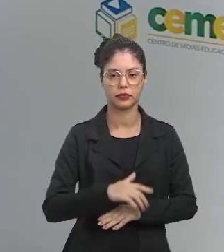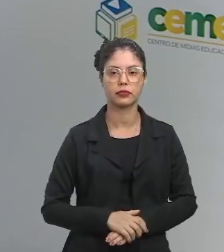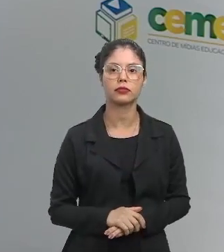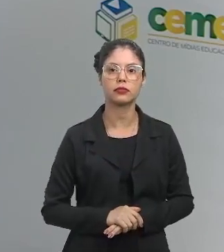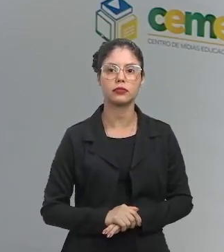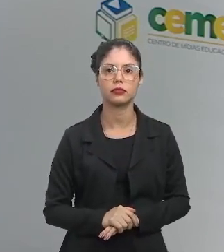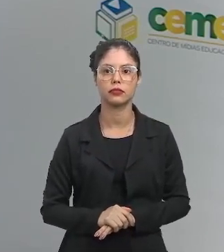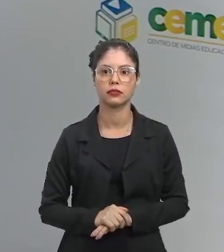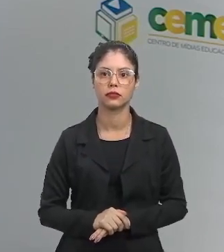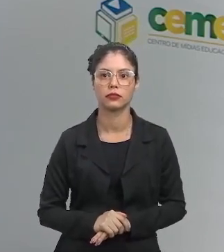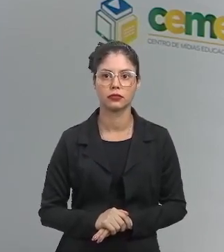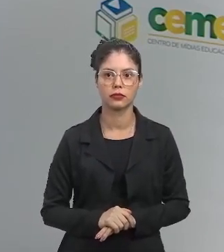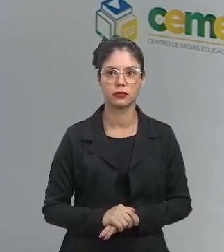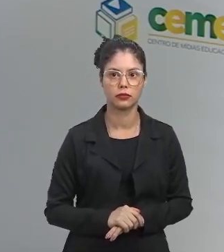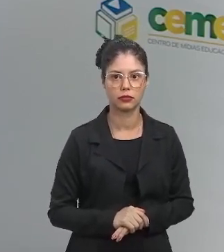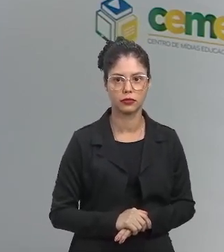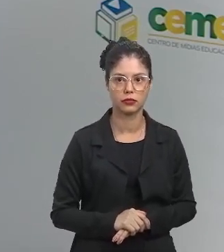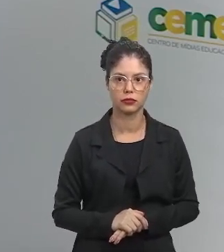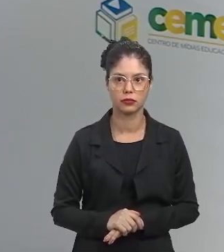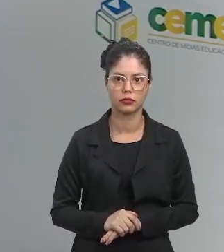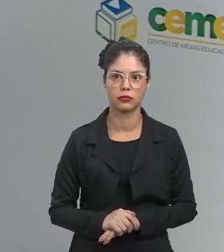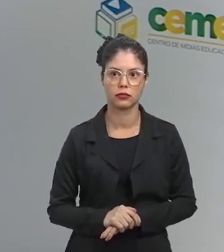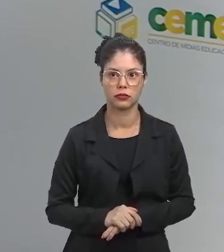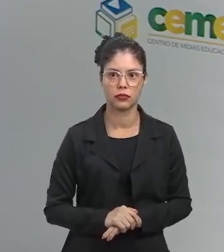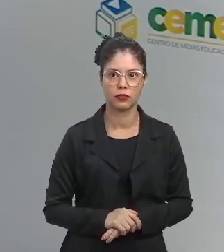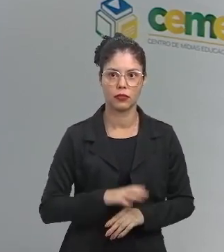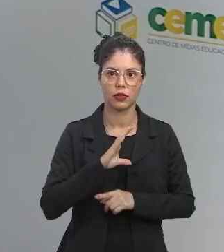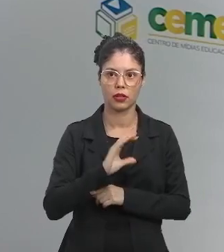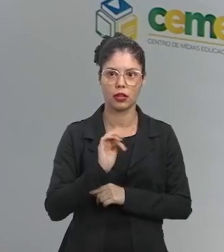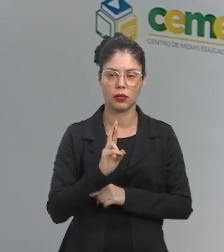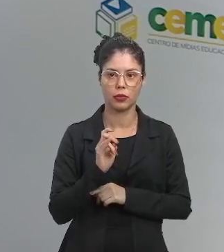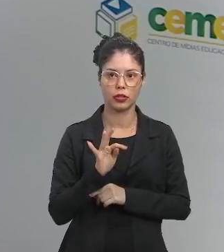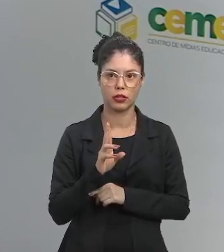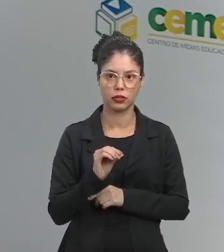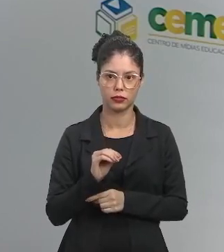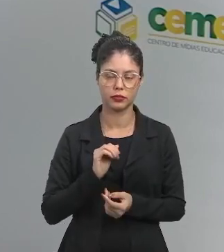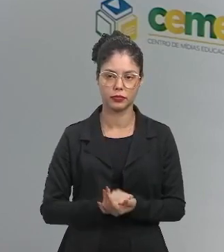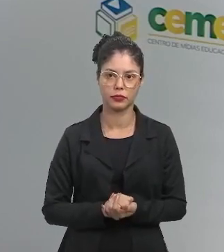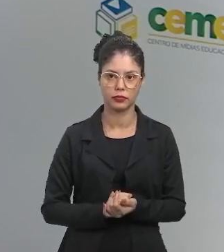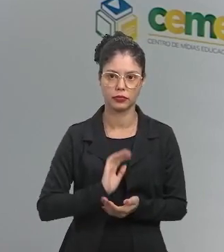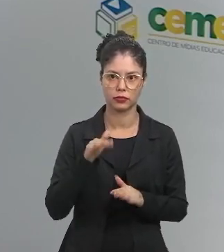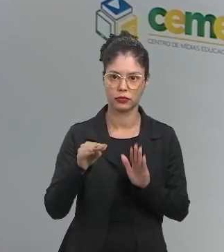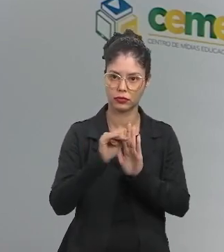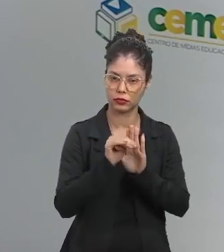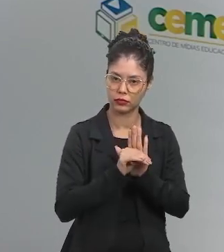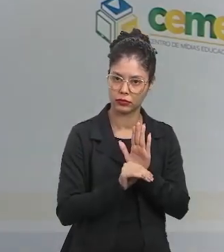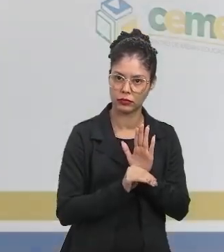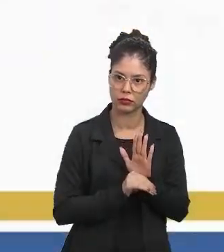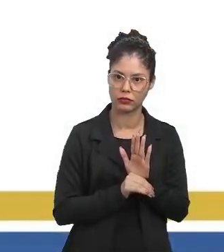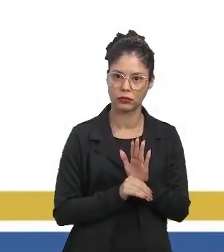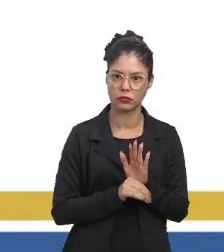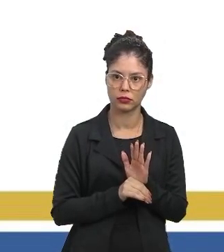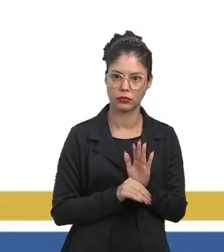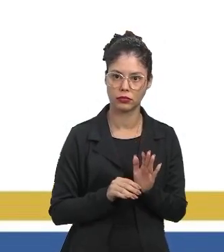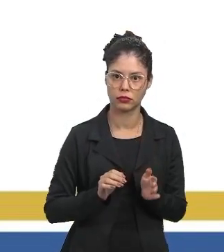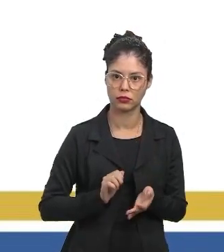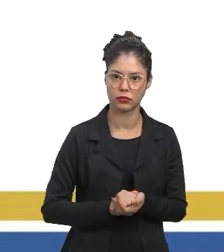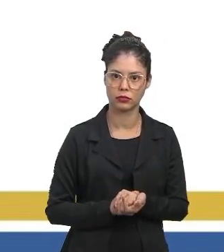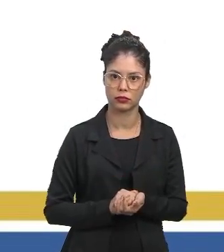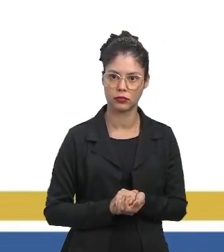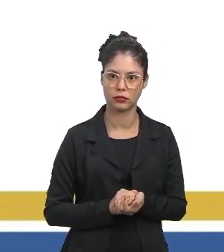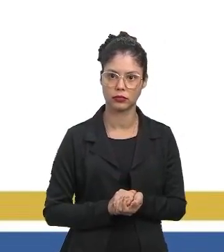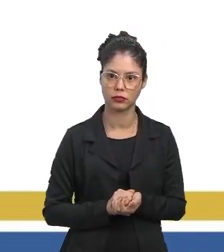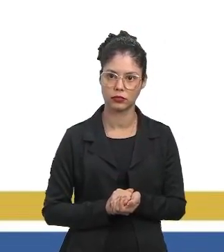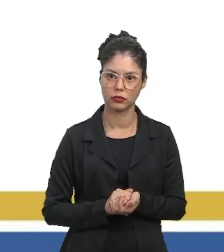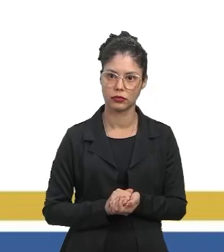Ok? E o que mais? Qual a classificação dos carboidratos? Eles são